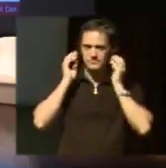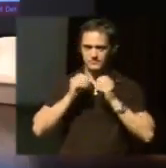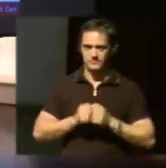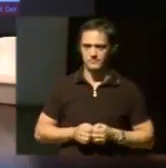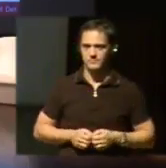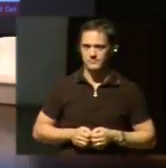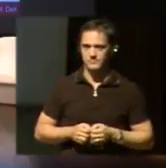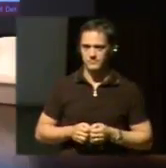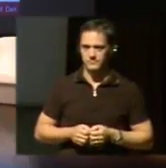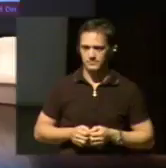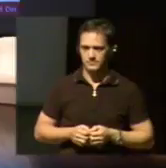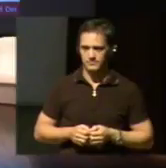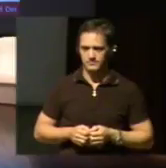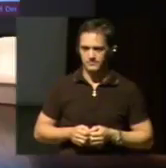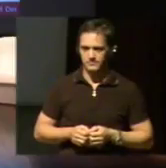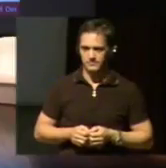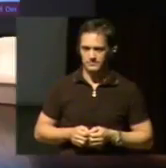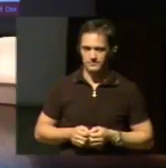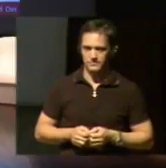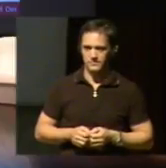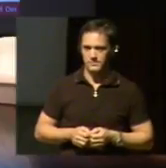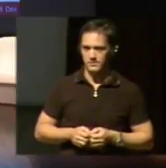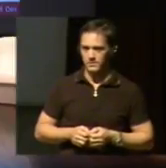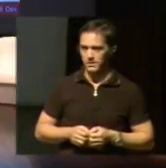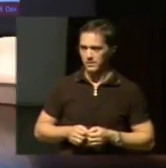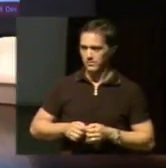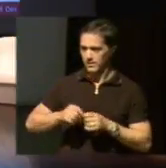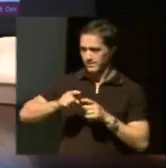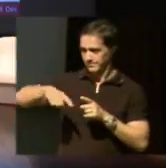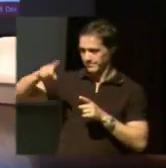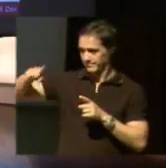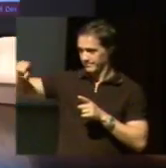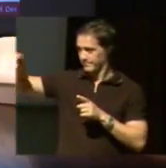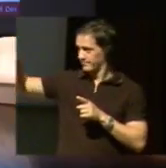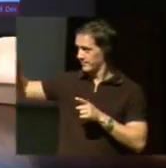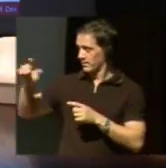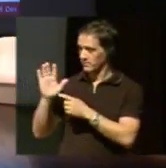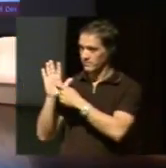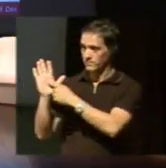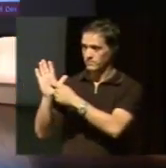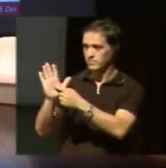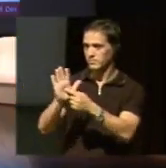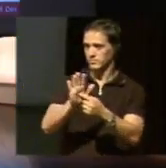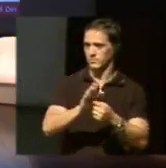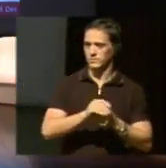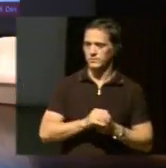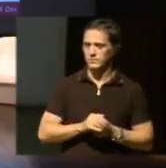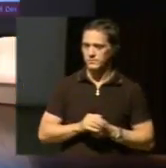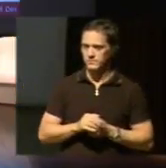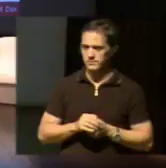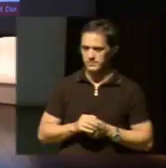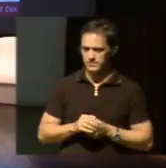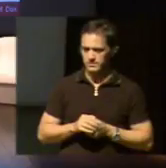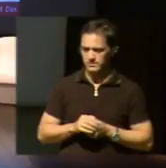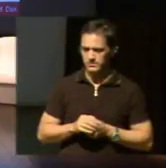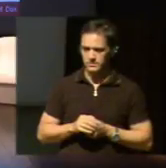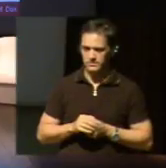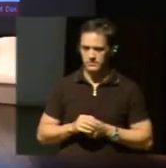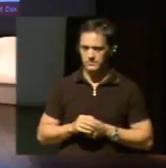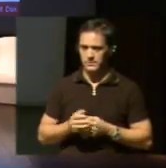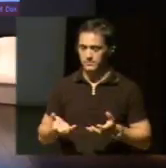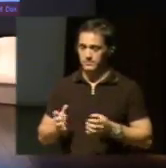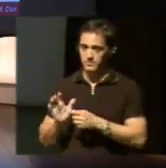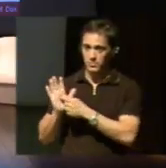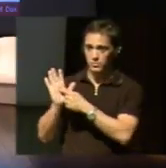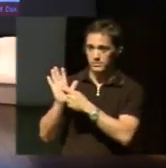Então, eu com esse gráfico, eu vou mostrar poucos gráficos hoje, vou mostrar mais lâminas com imagens. Só quero